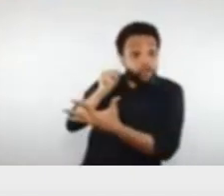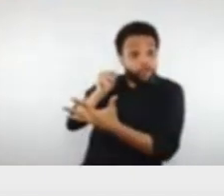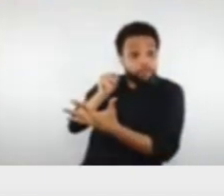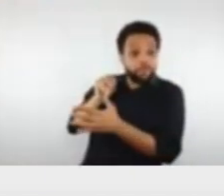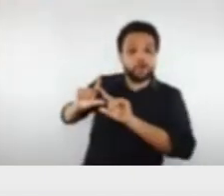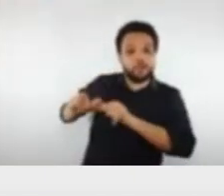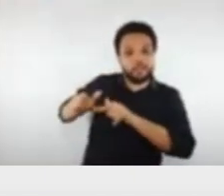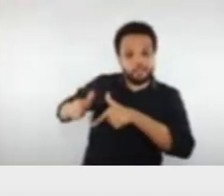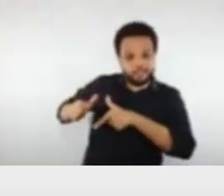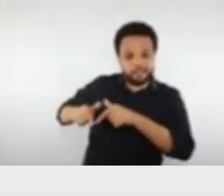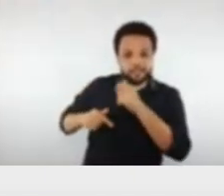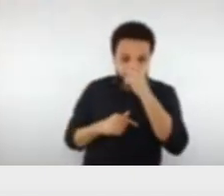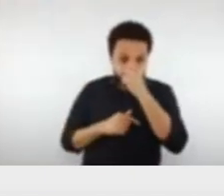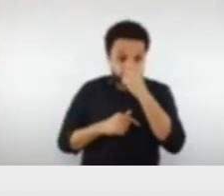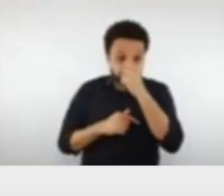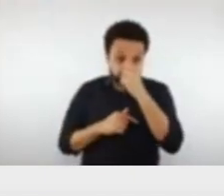intelectuais